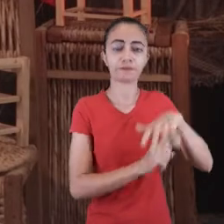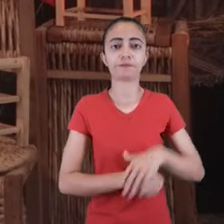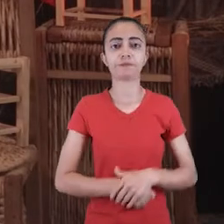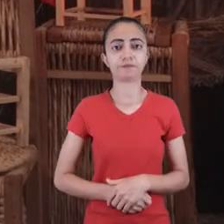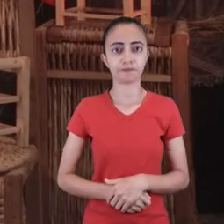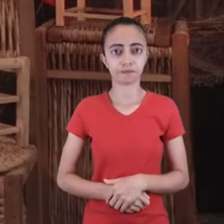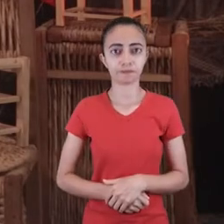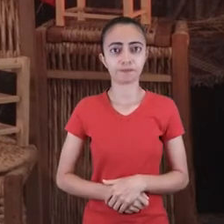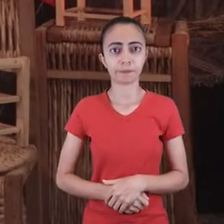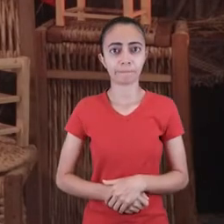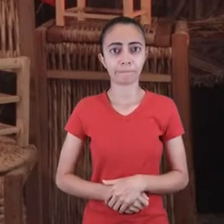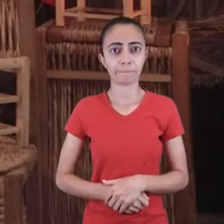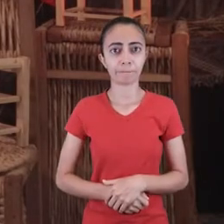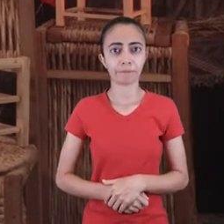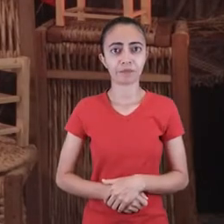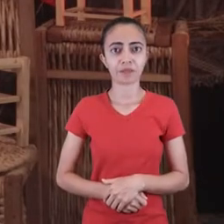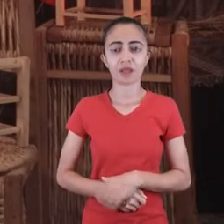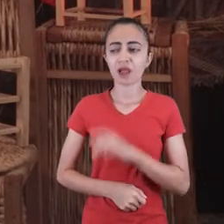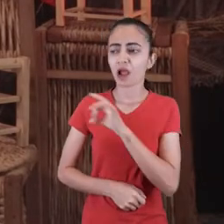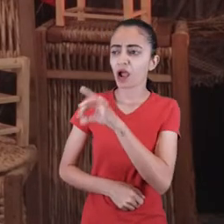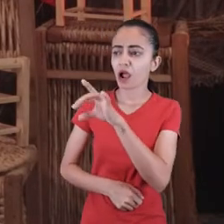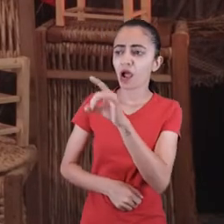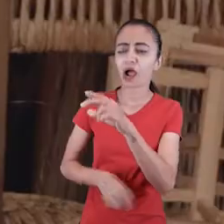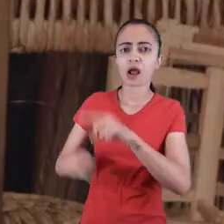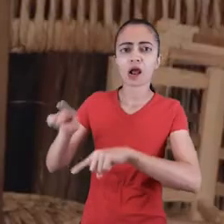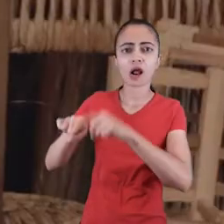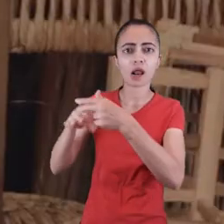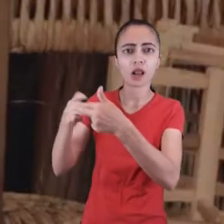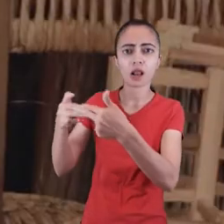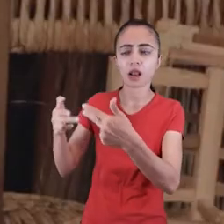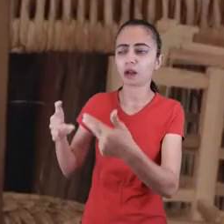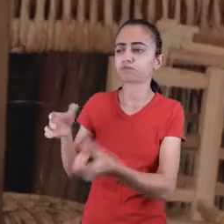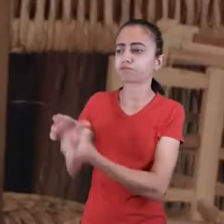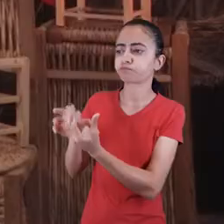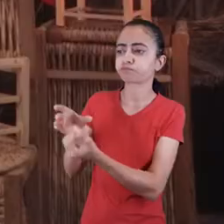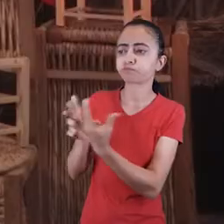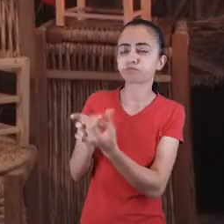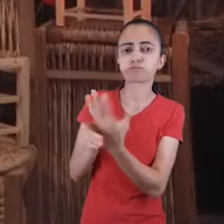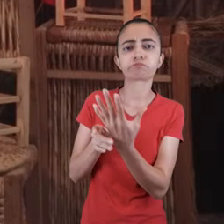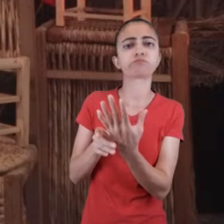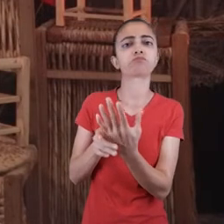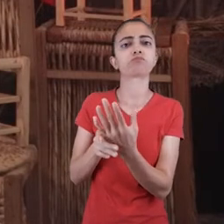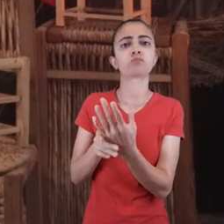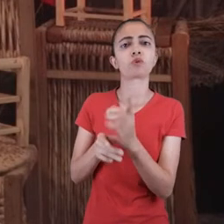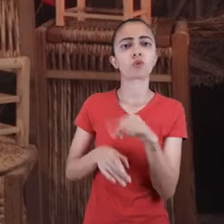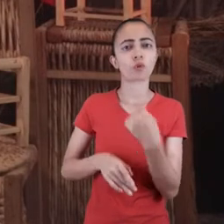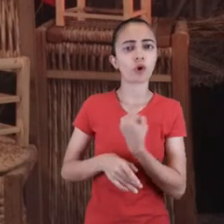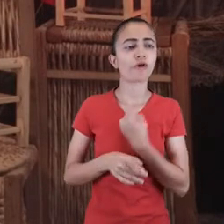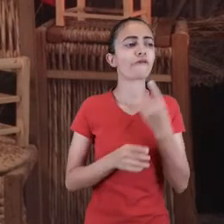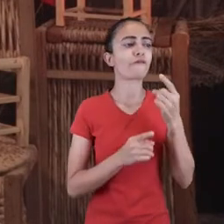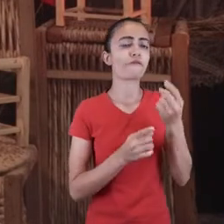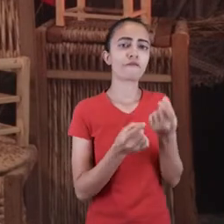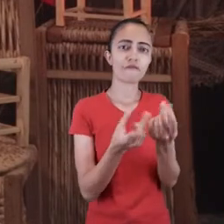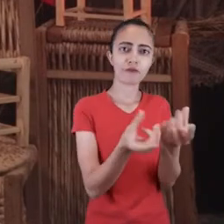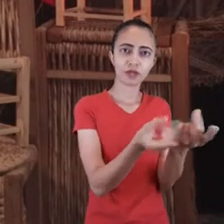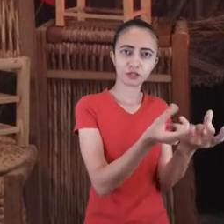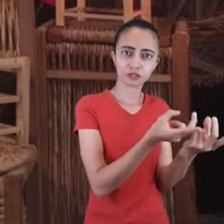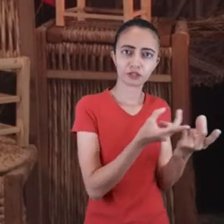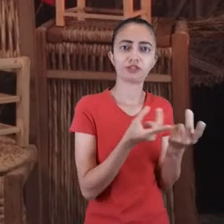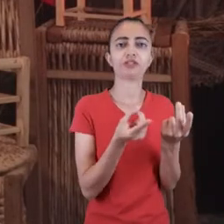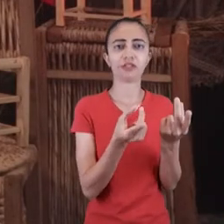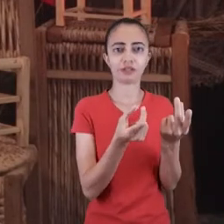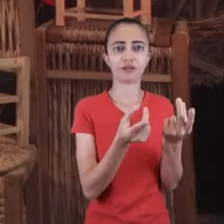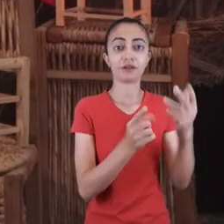entendeu? E vendendo cada pecinha dessa aqui lá no mirante da torre de